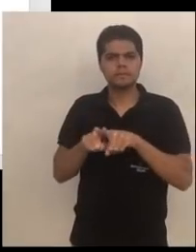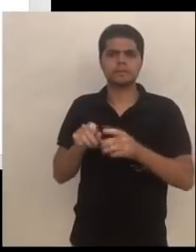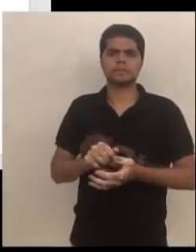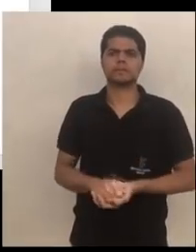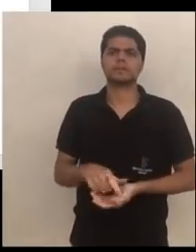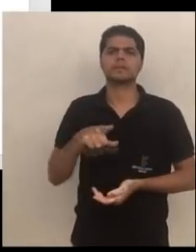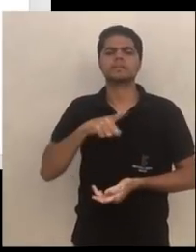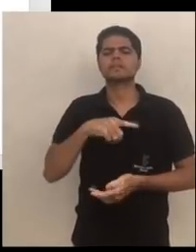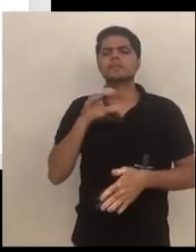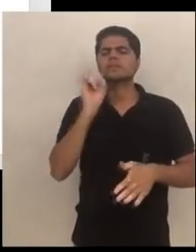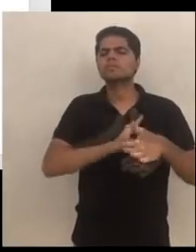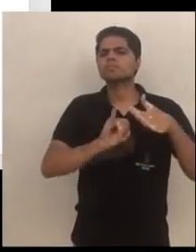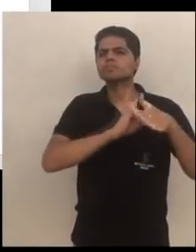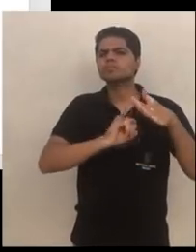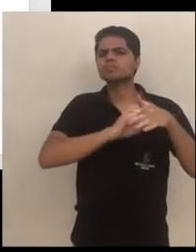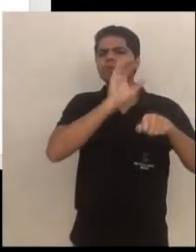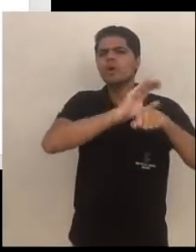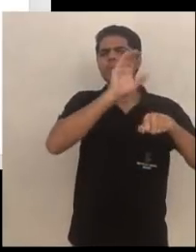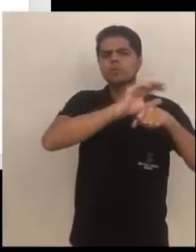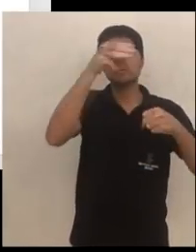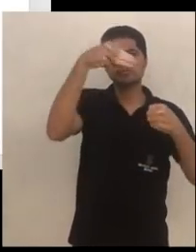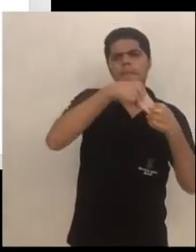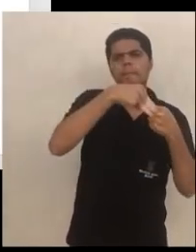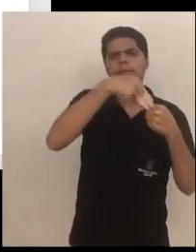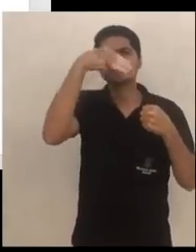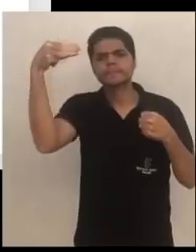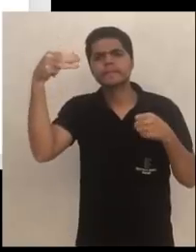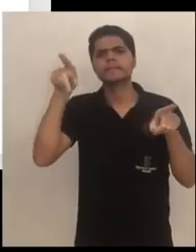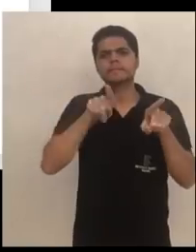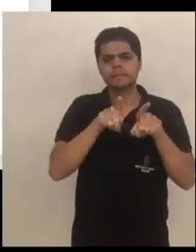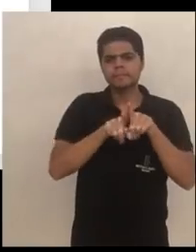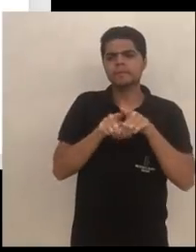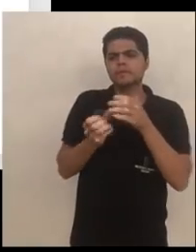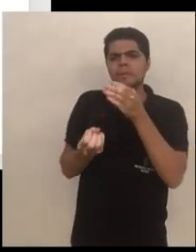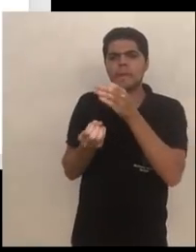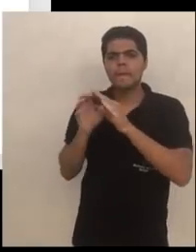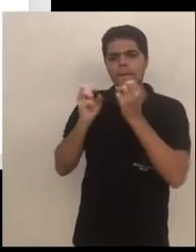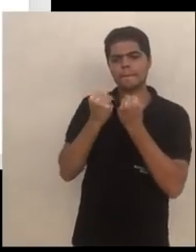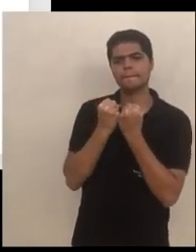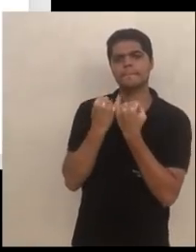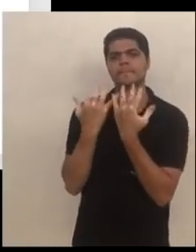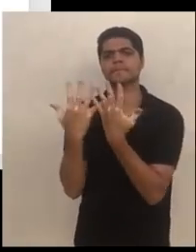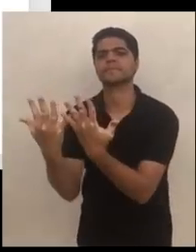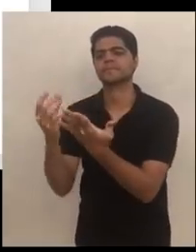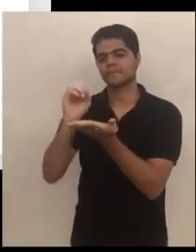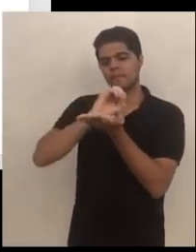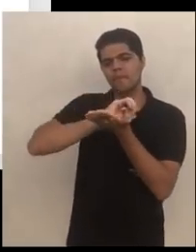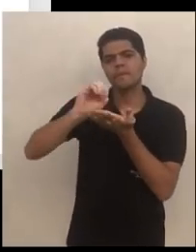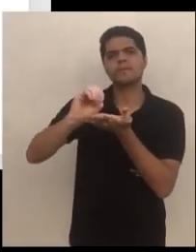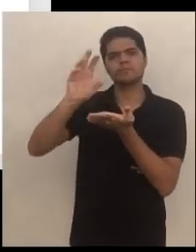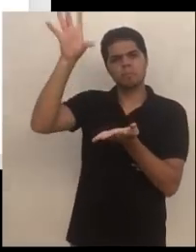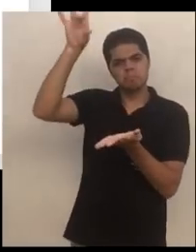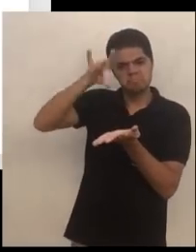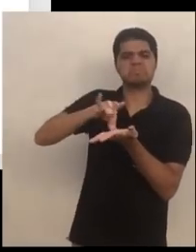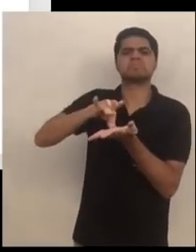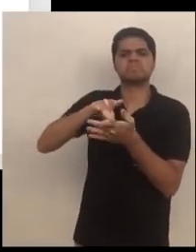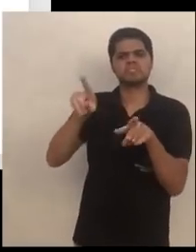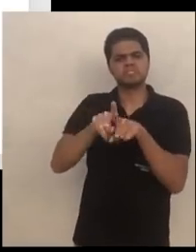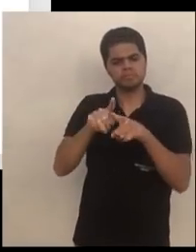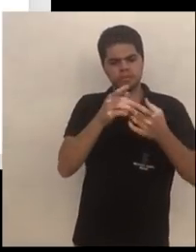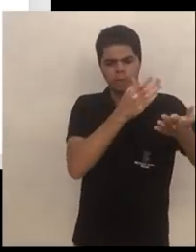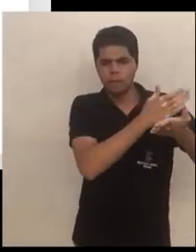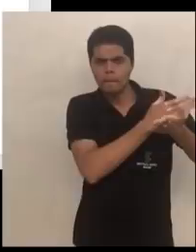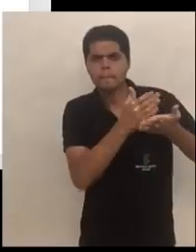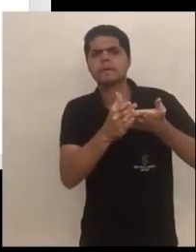CEPORG um curso de mestrado, de doutoramento em produção orgânica específico. Então tem algumas instituições parceiras, a gente tem